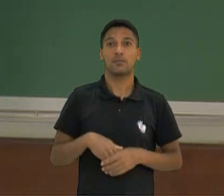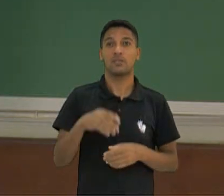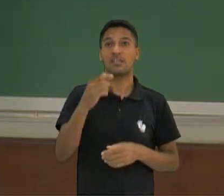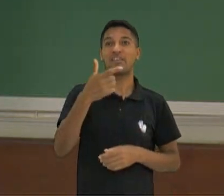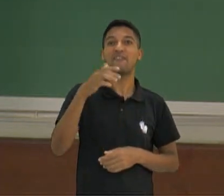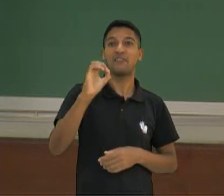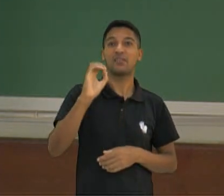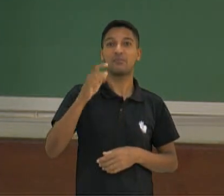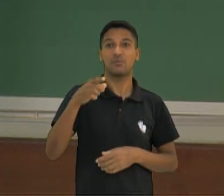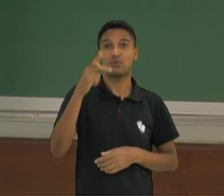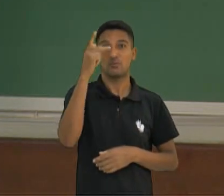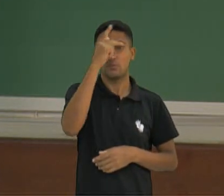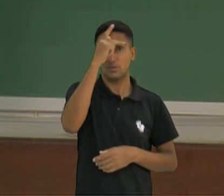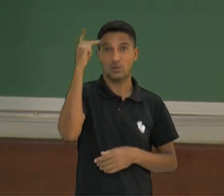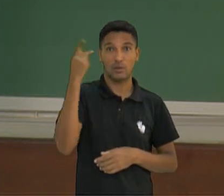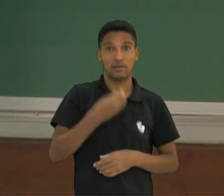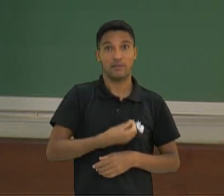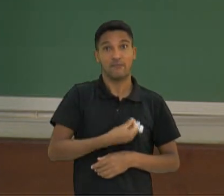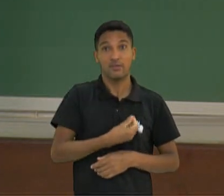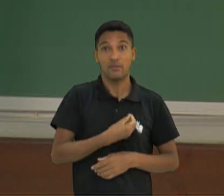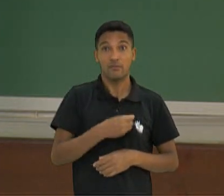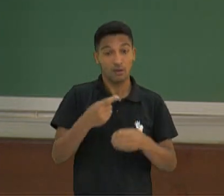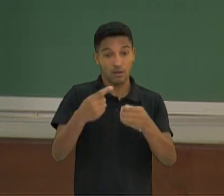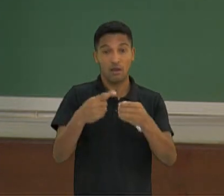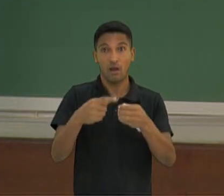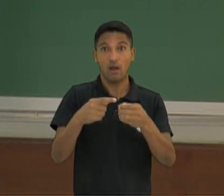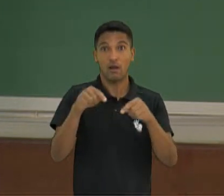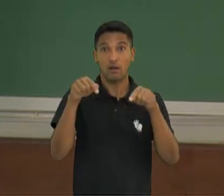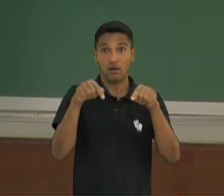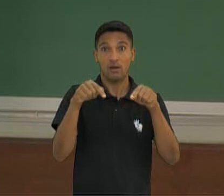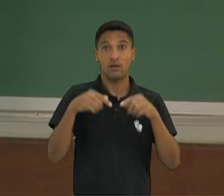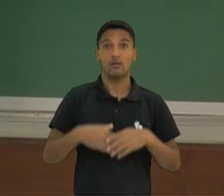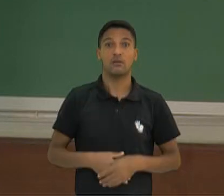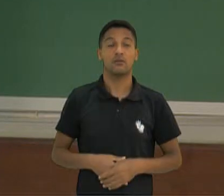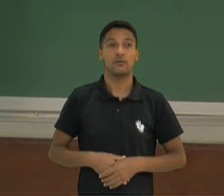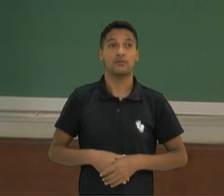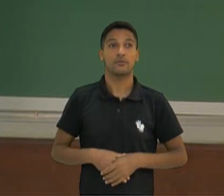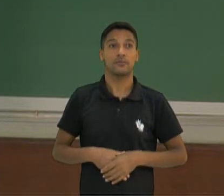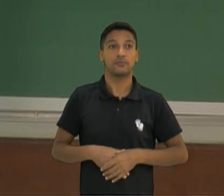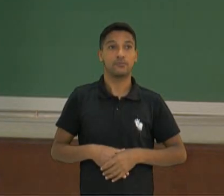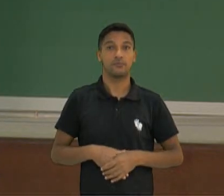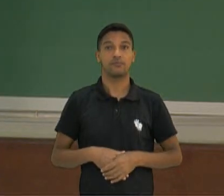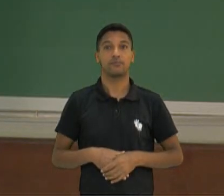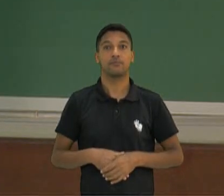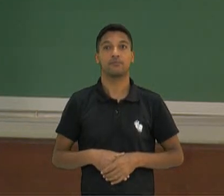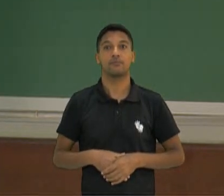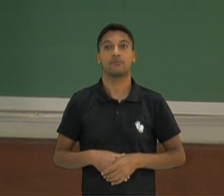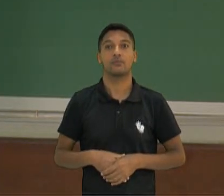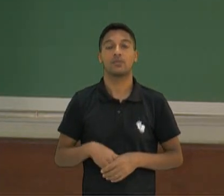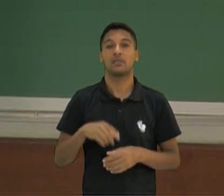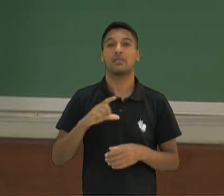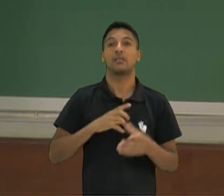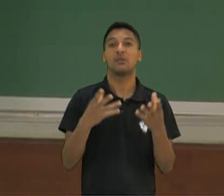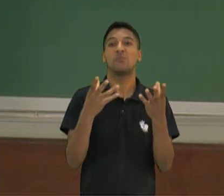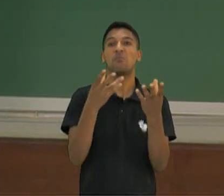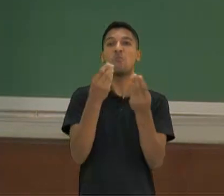milhões de pessoas, então é um volume muito grande e, logicamente, dentro dessa classificação tem muito resíduo que